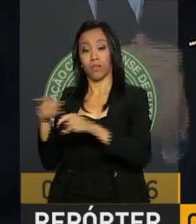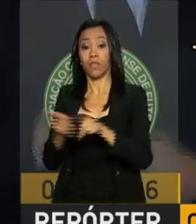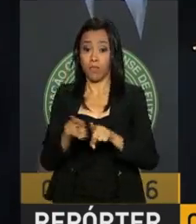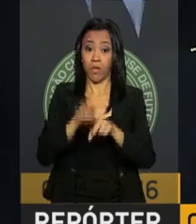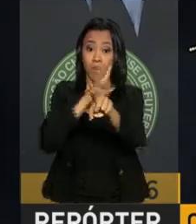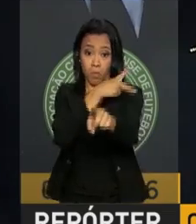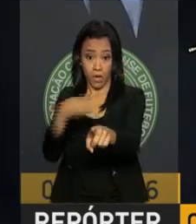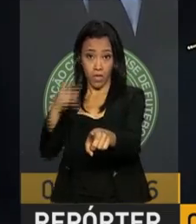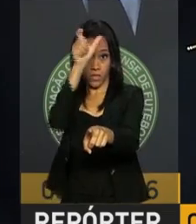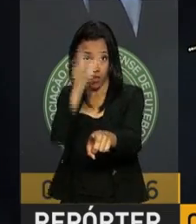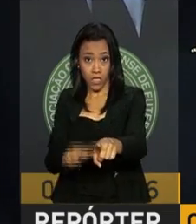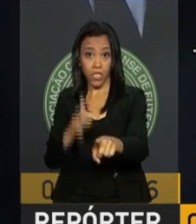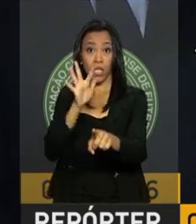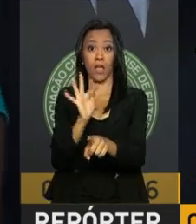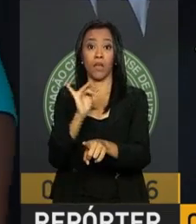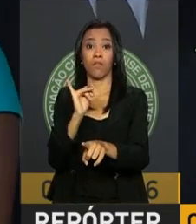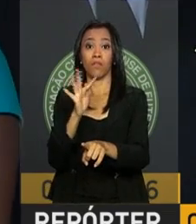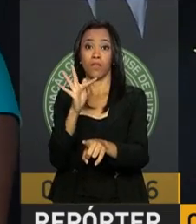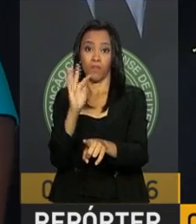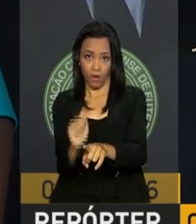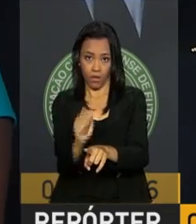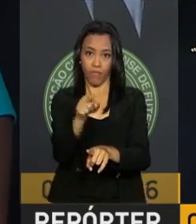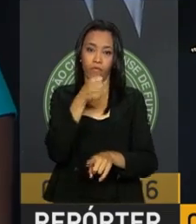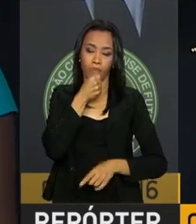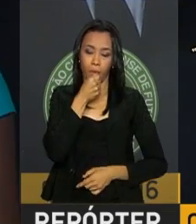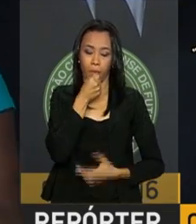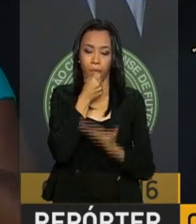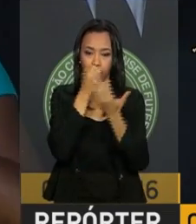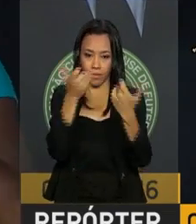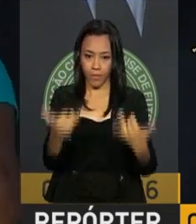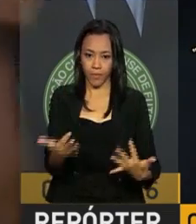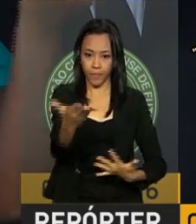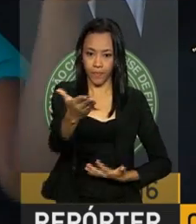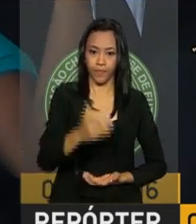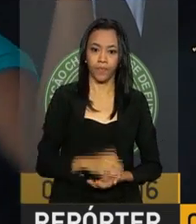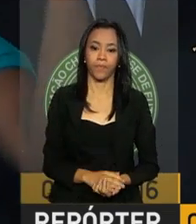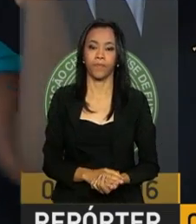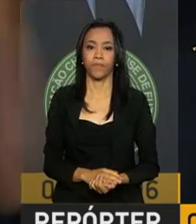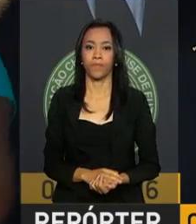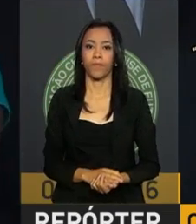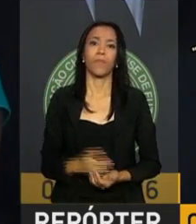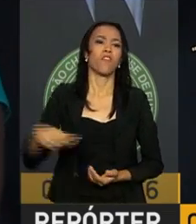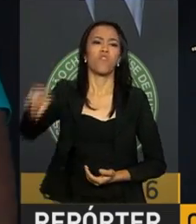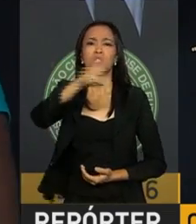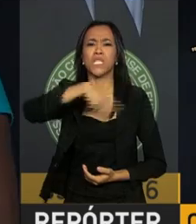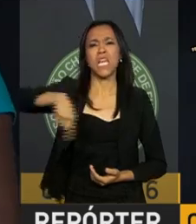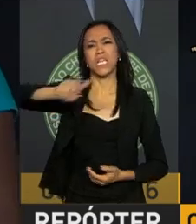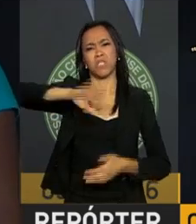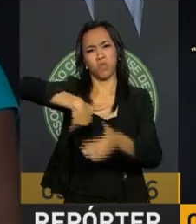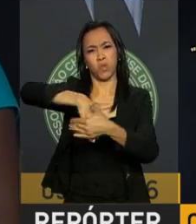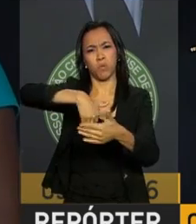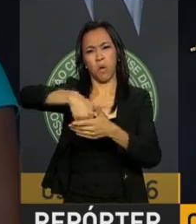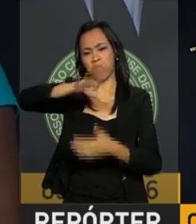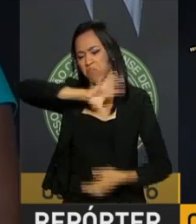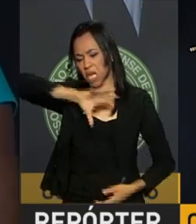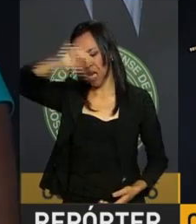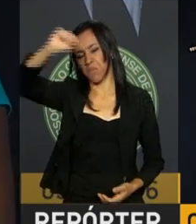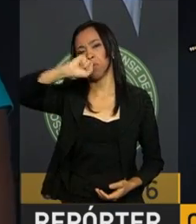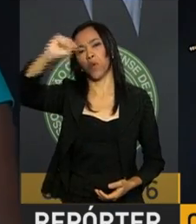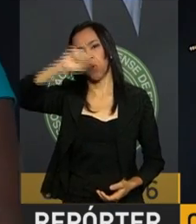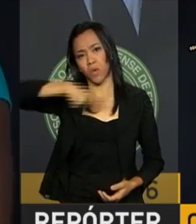uma mensagem aos chapecoenses. Força Chape, eternos campeões, somos